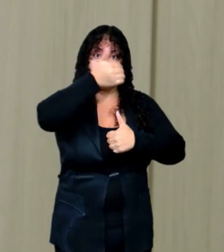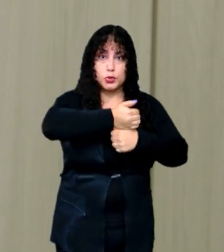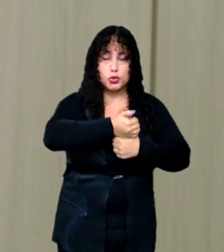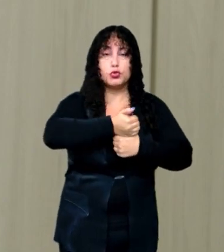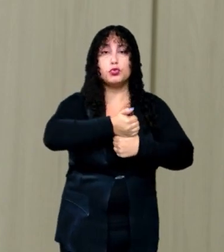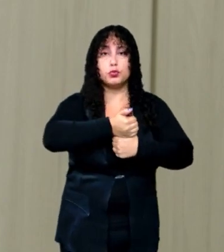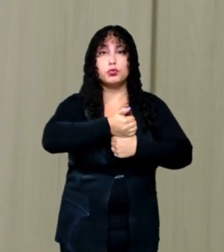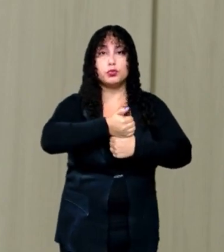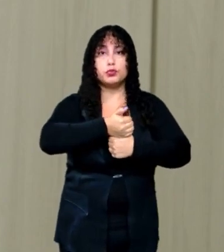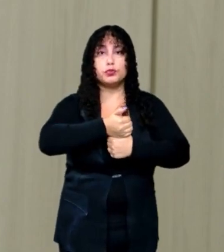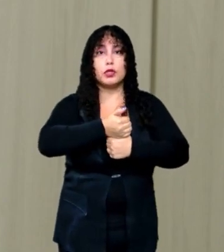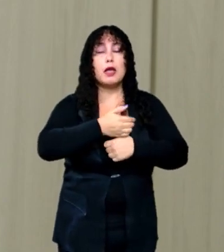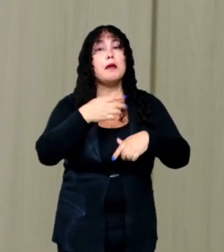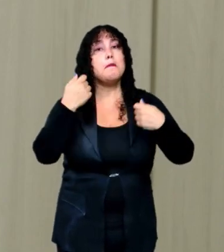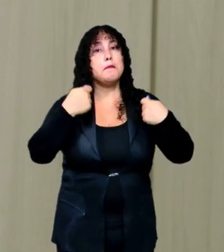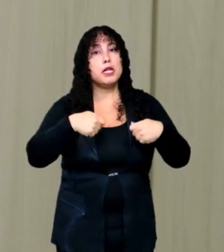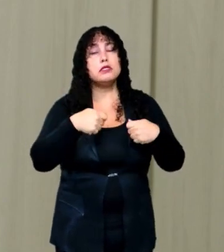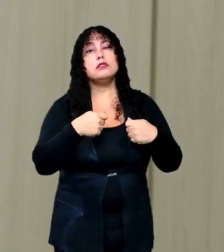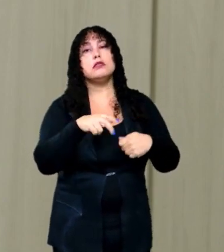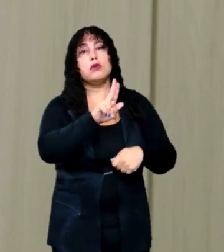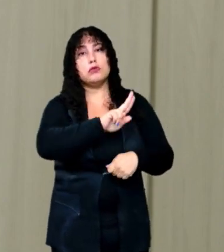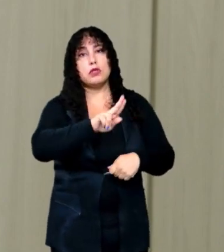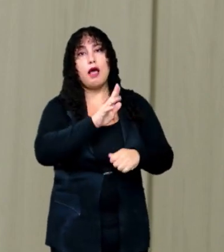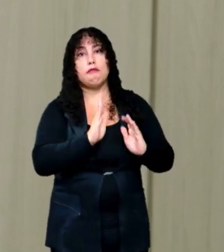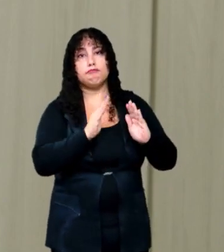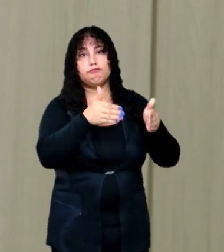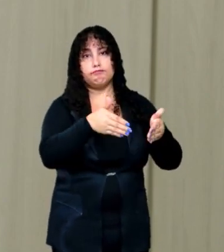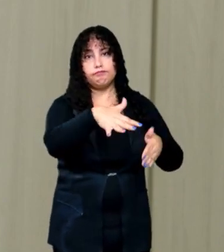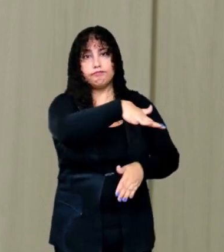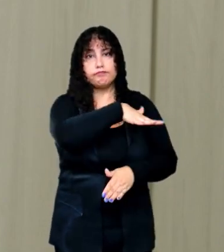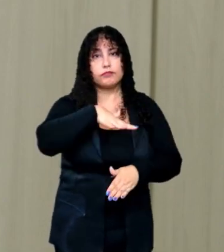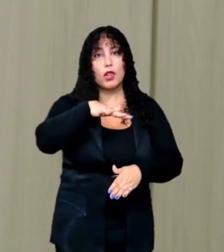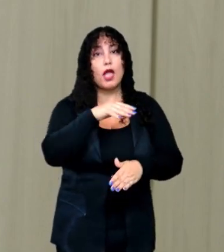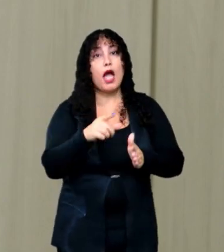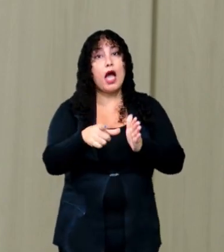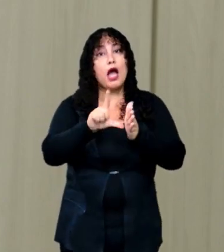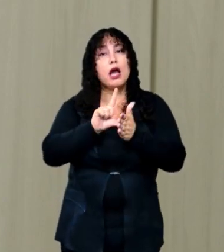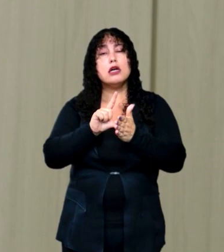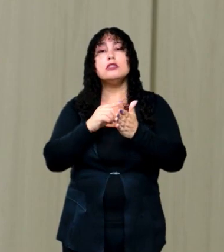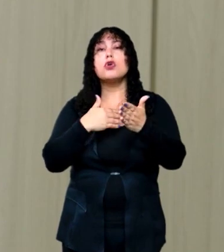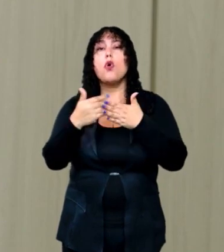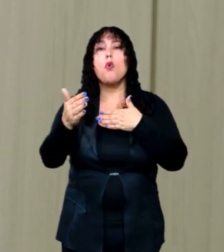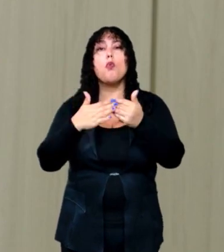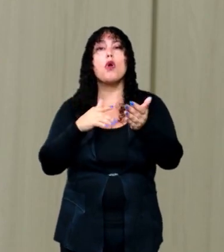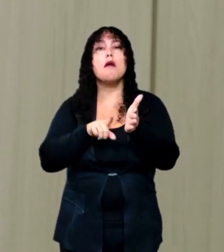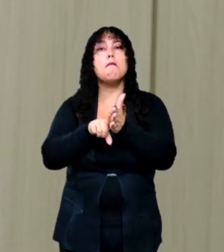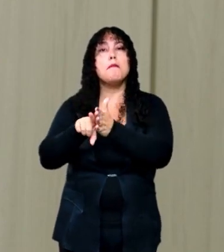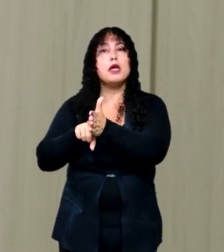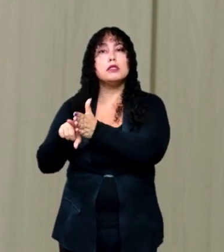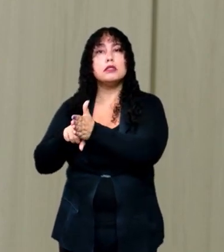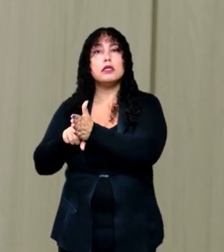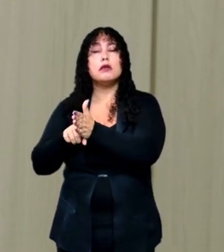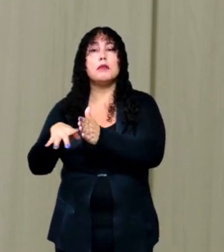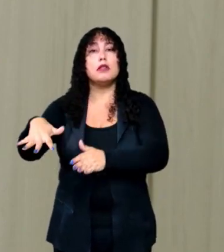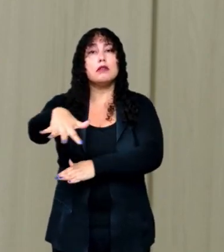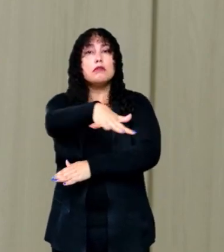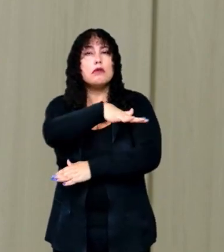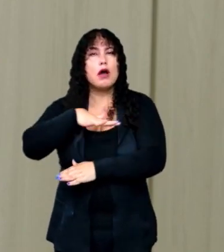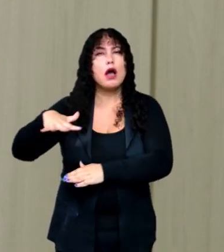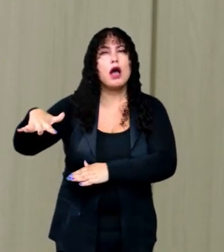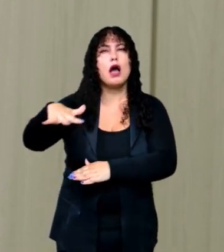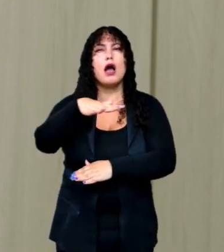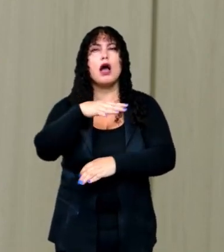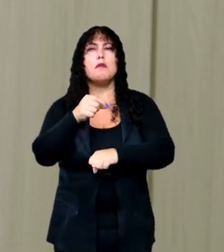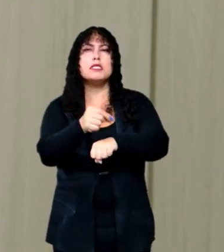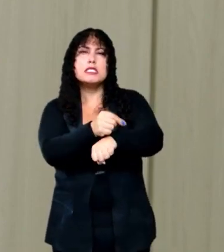e que eles têm que ser levados em consideração antes de ser realizada qualquer pesquisa. Mas aí eles estão mais no âmbito de